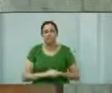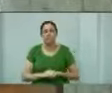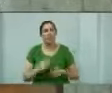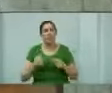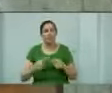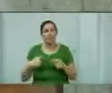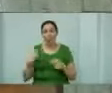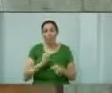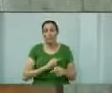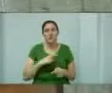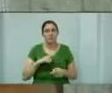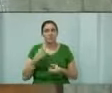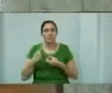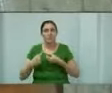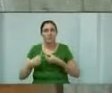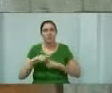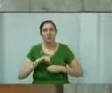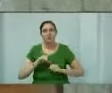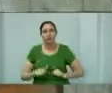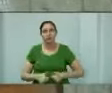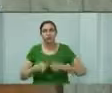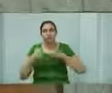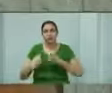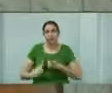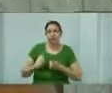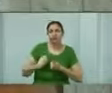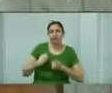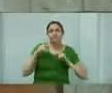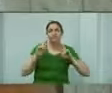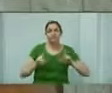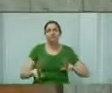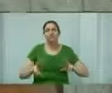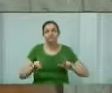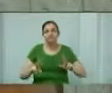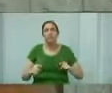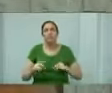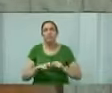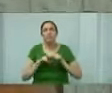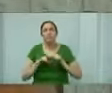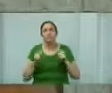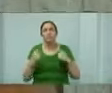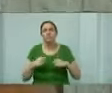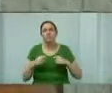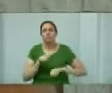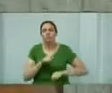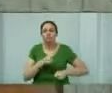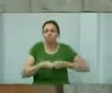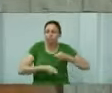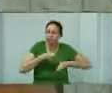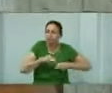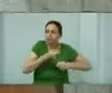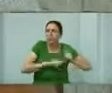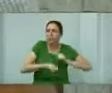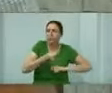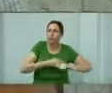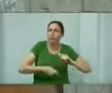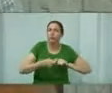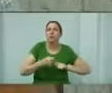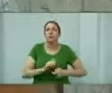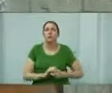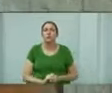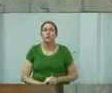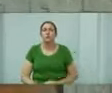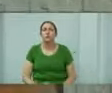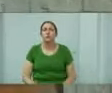de vida diferente. E por isso a gente, sim, tem que fazer bem feita a parte econômica para gerar esse fluxo, para poder pagar as contas. É assim que